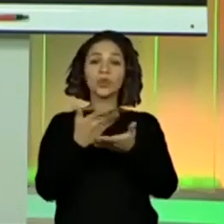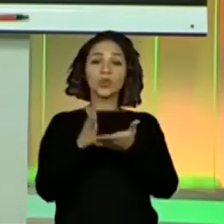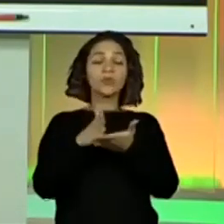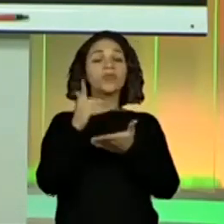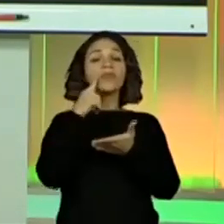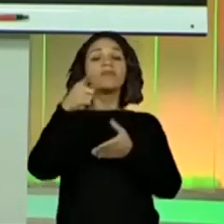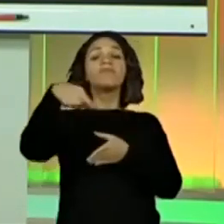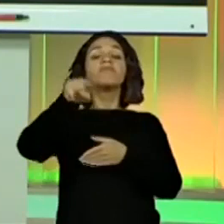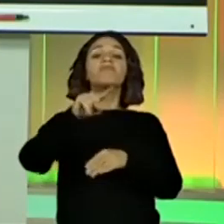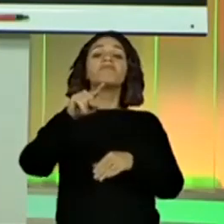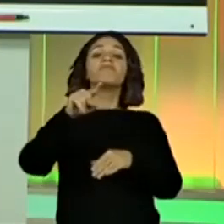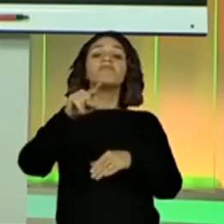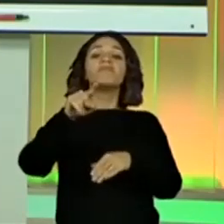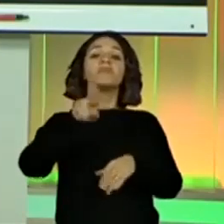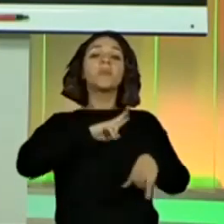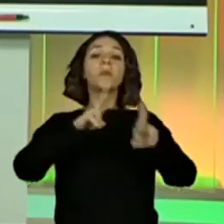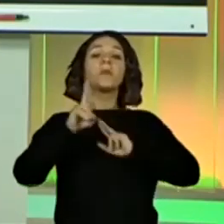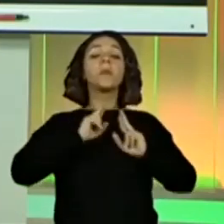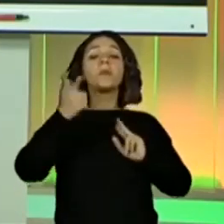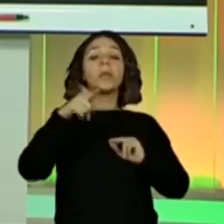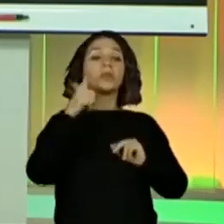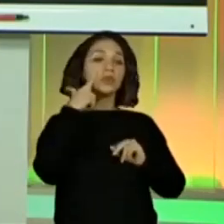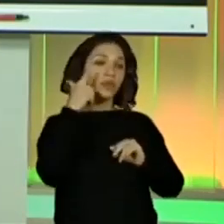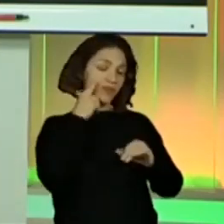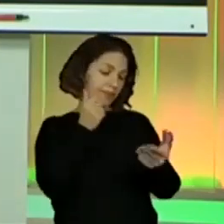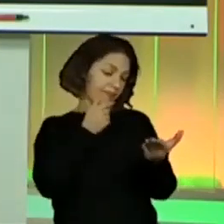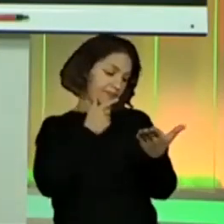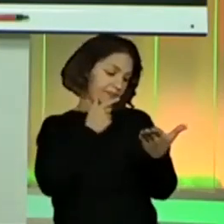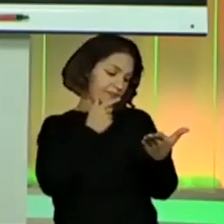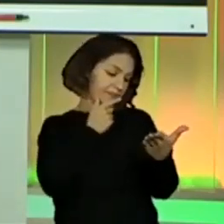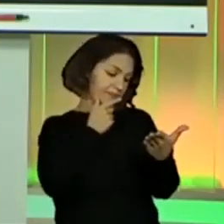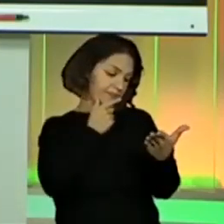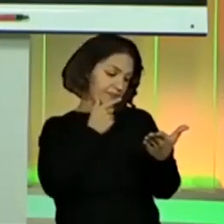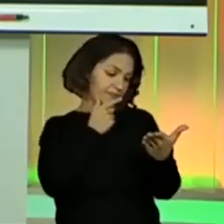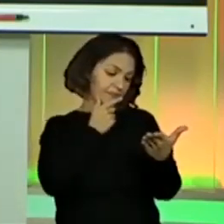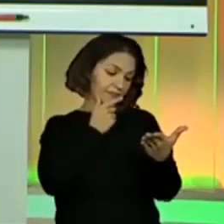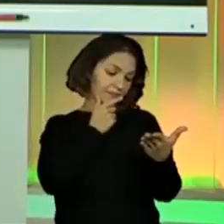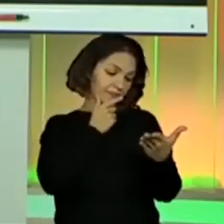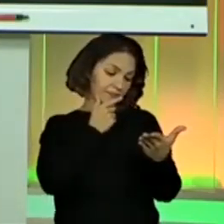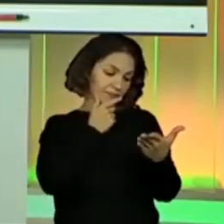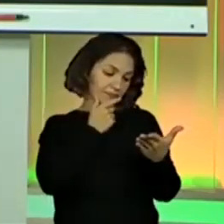alguém aqui, ó, tá falando alguma coisa aqui no chat.